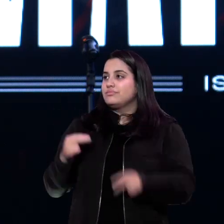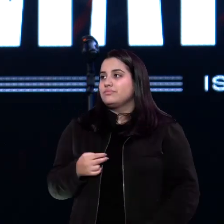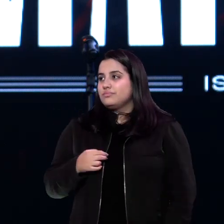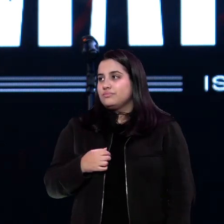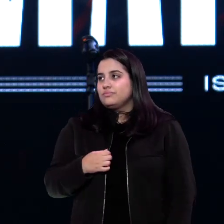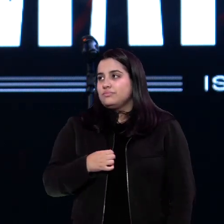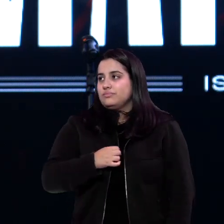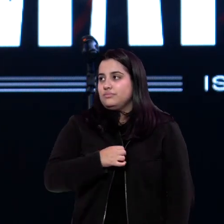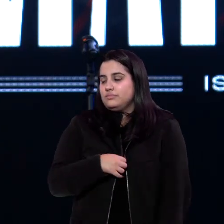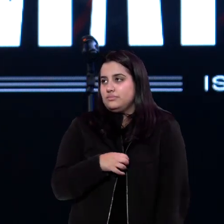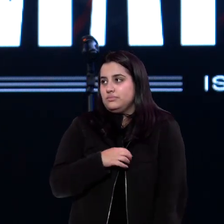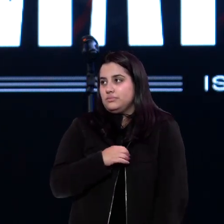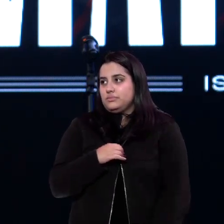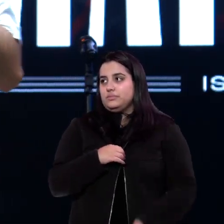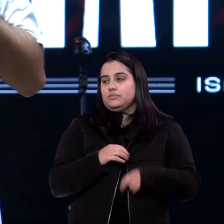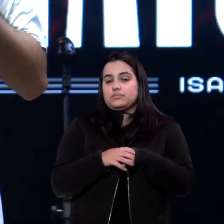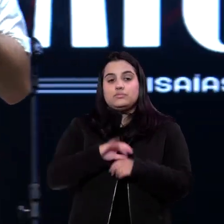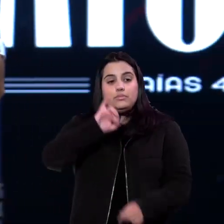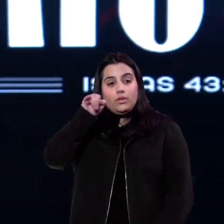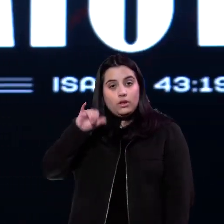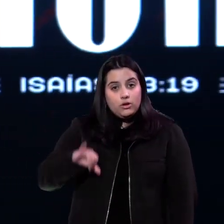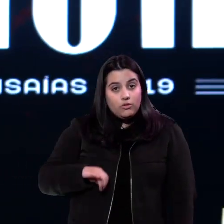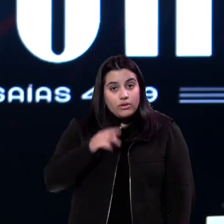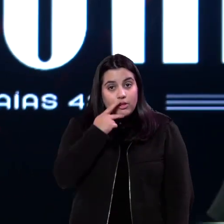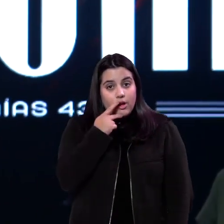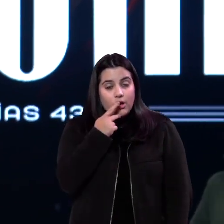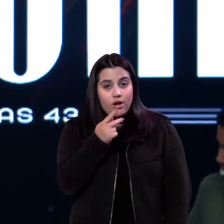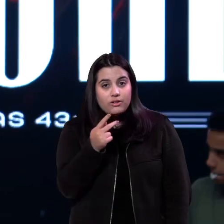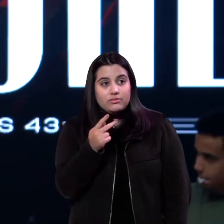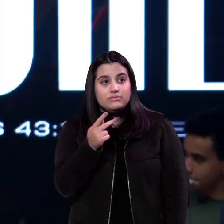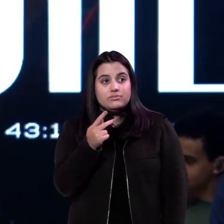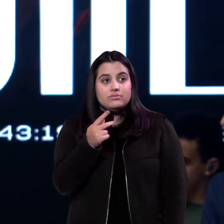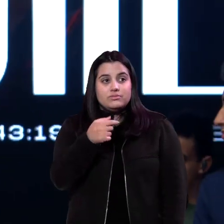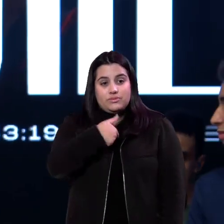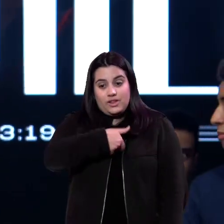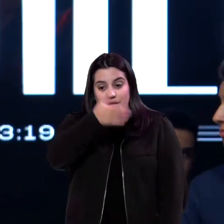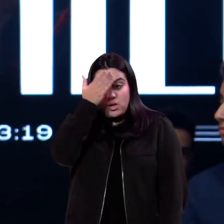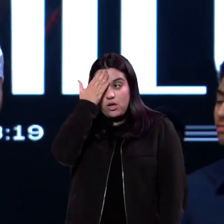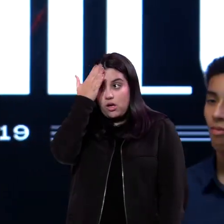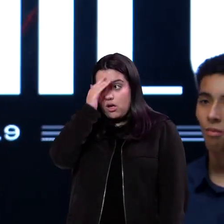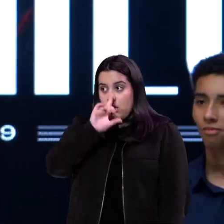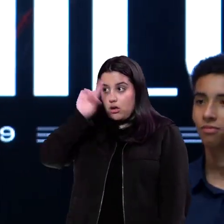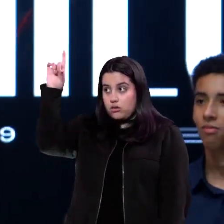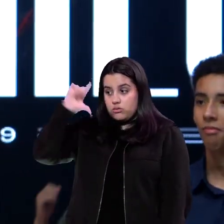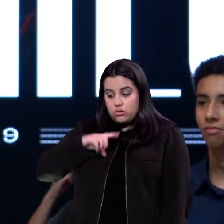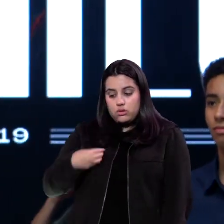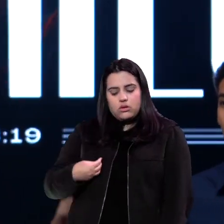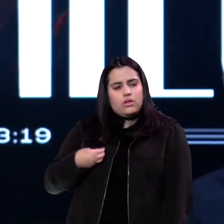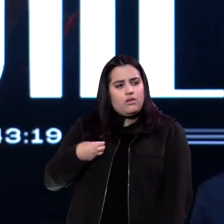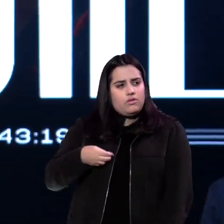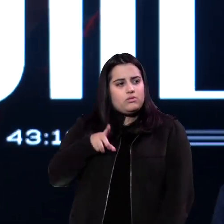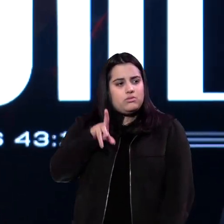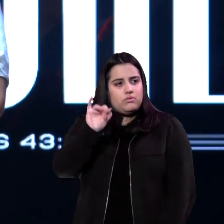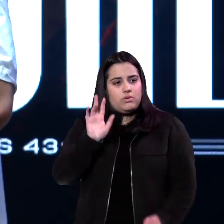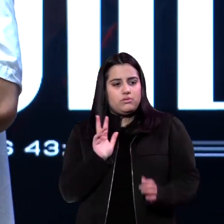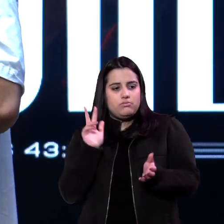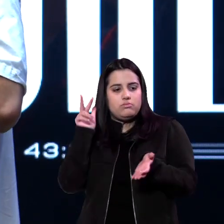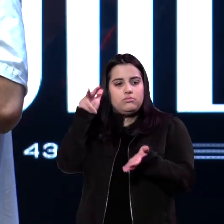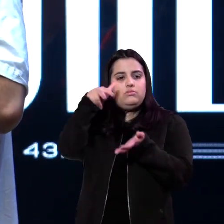coração. Jó falou: eu sei que o meu Redentor vive e um dia ele vai se levantar sobre a